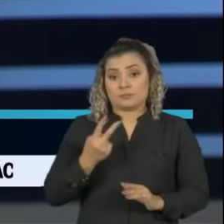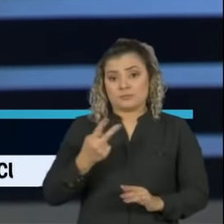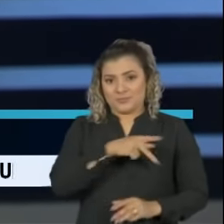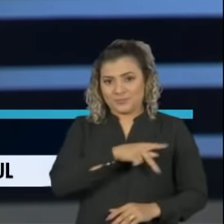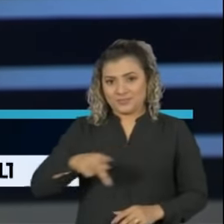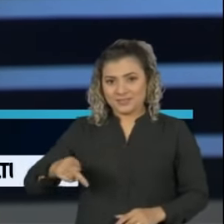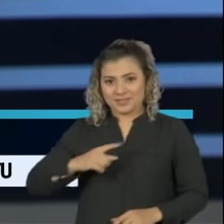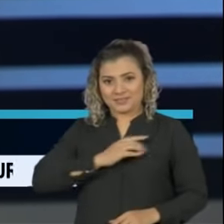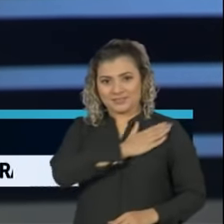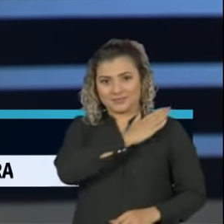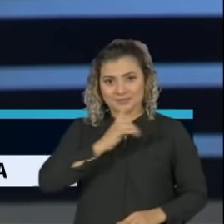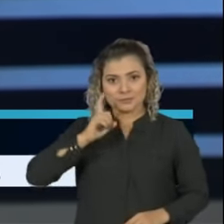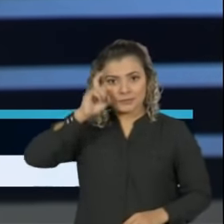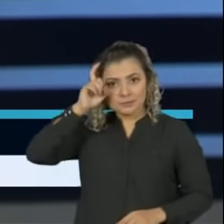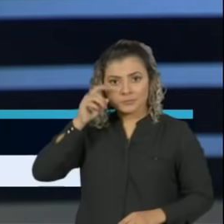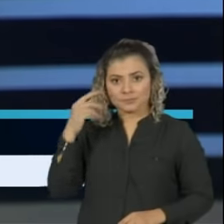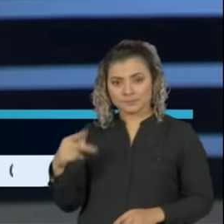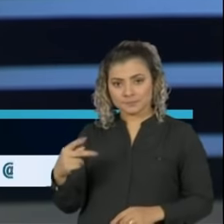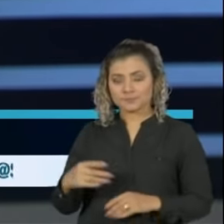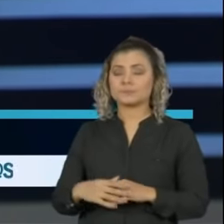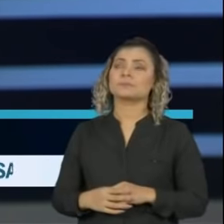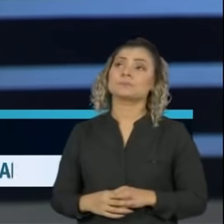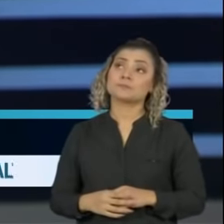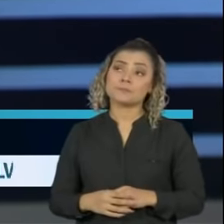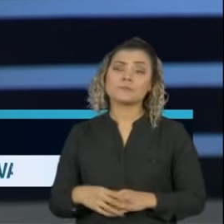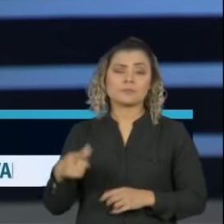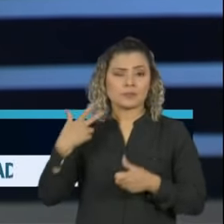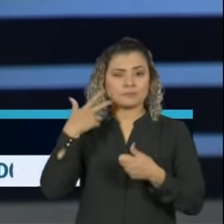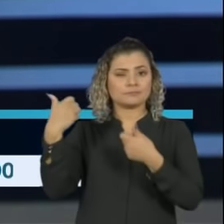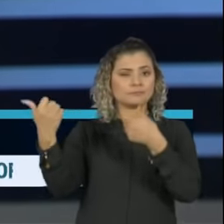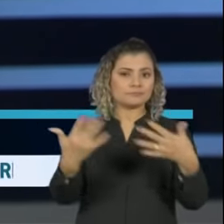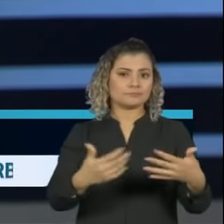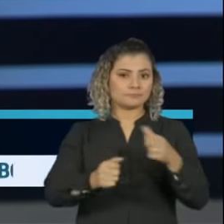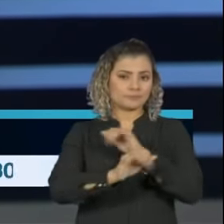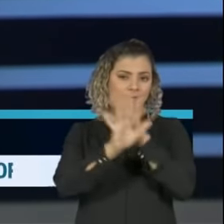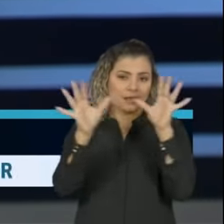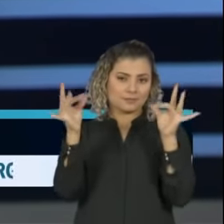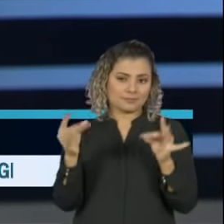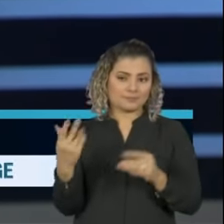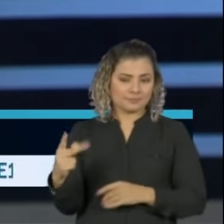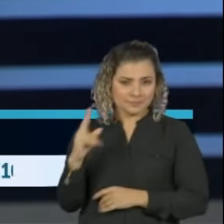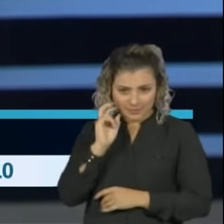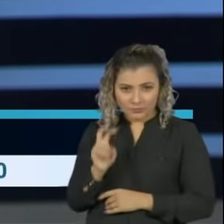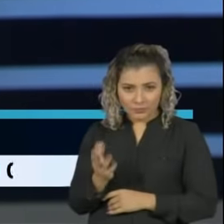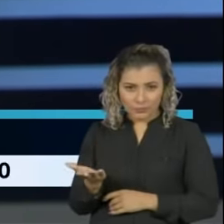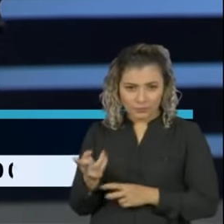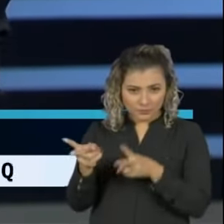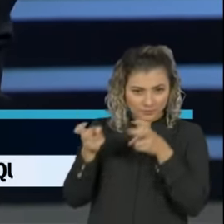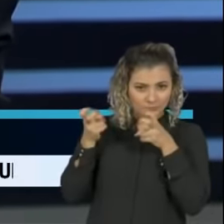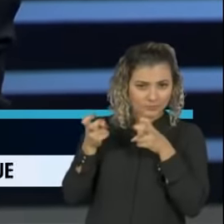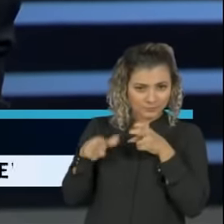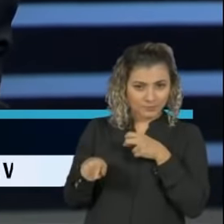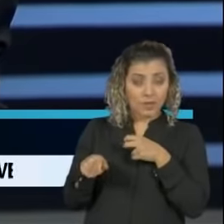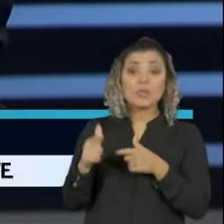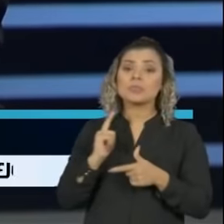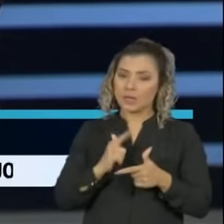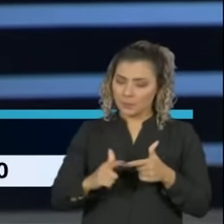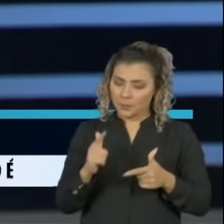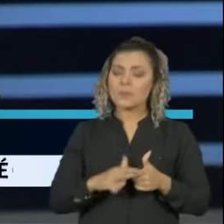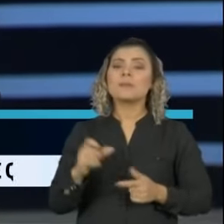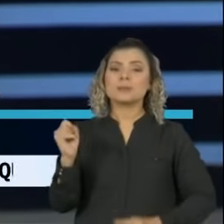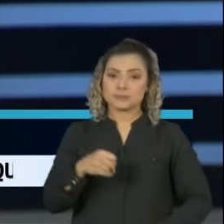vice-presidente, Hamilton Mourão, fica claro quando ele tá dizendo assim, existe um problema da primeira e da